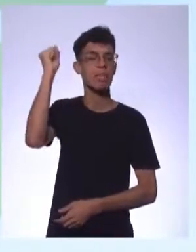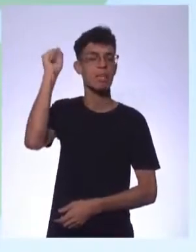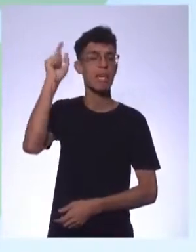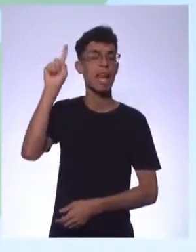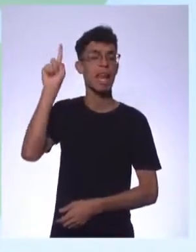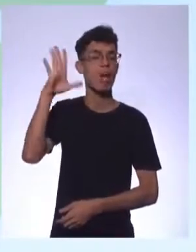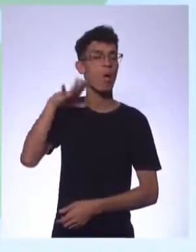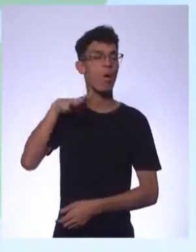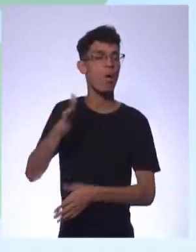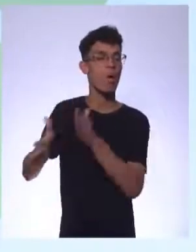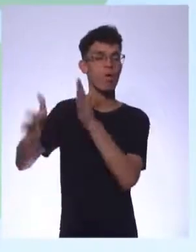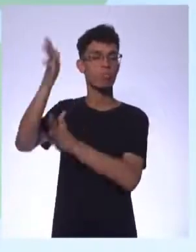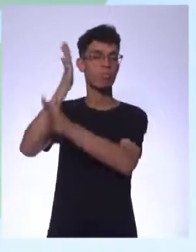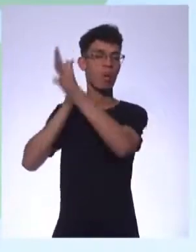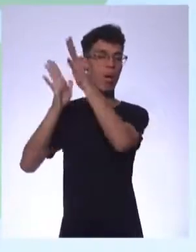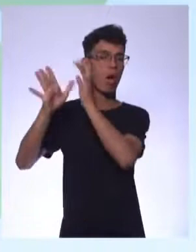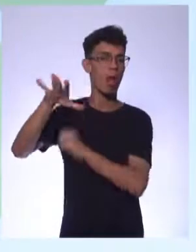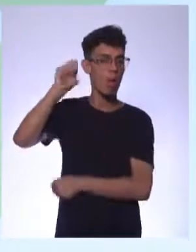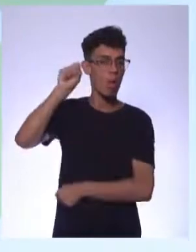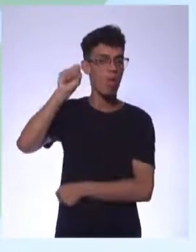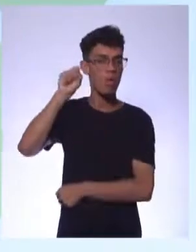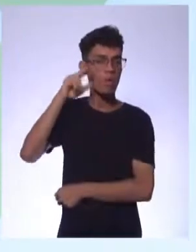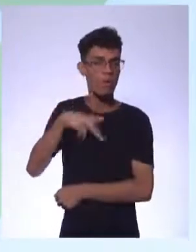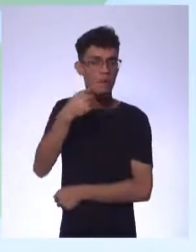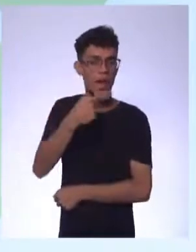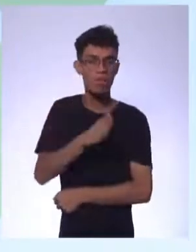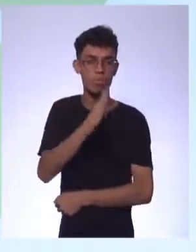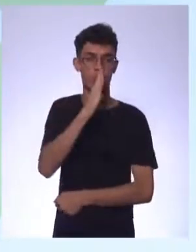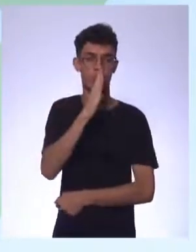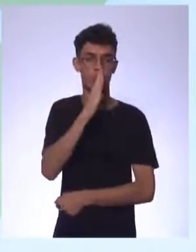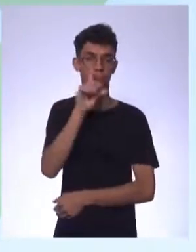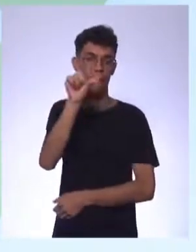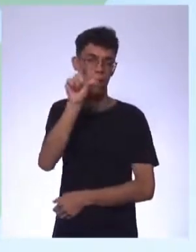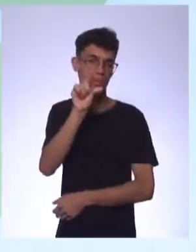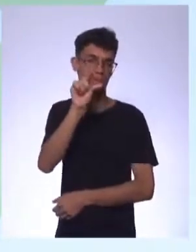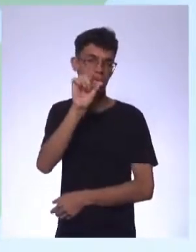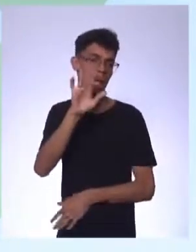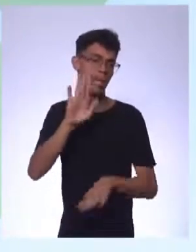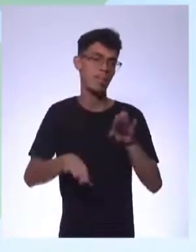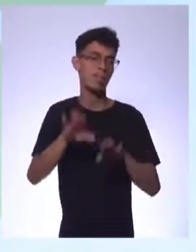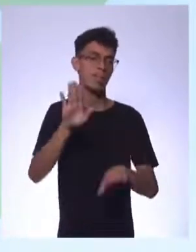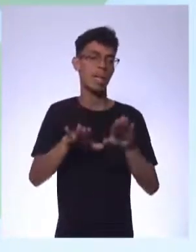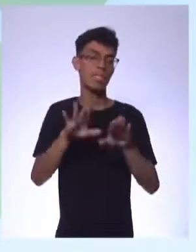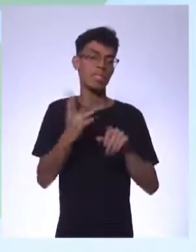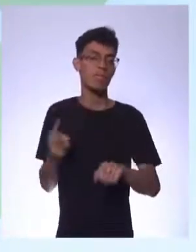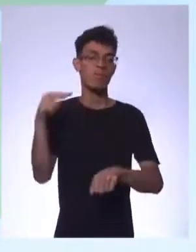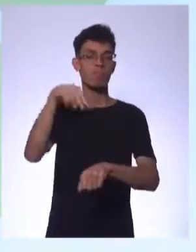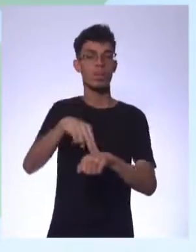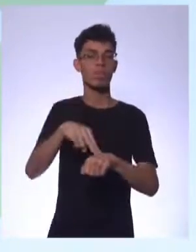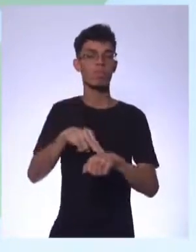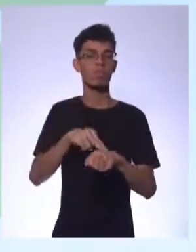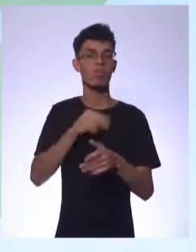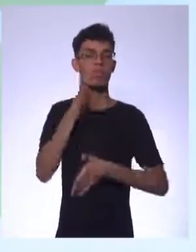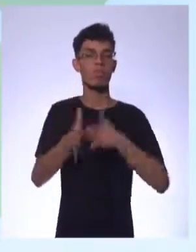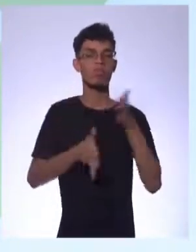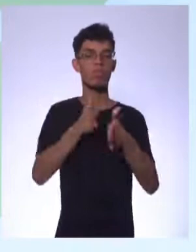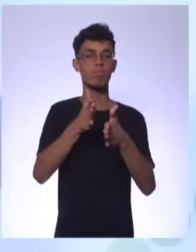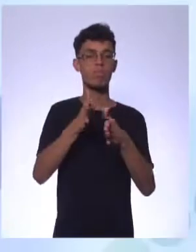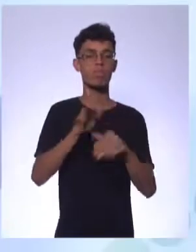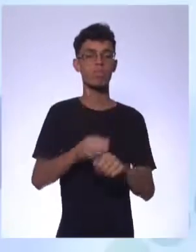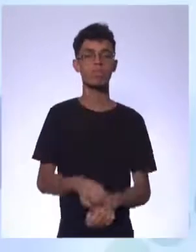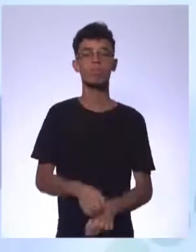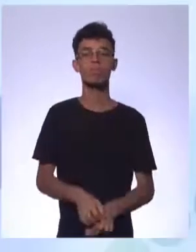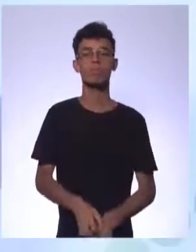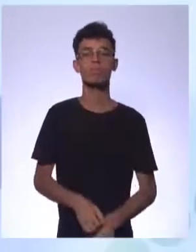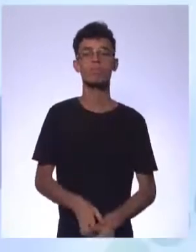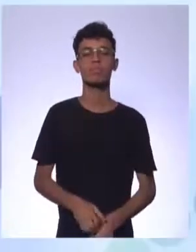né? E por isso que elas são tão sábias. Então se sai falando tudo, mas é o que eu falei, dependendo da situação, me posiciono, dependendo, eu ouço, Antes, entendeu? eu ia